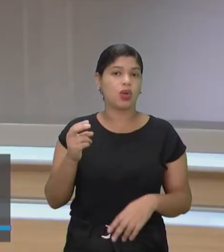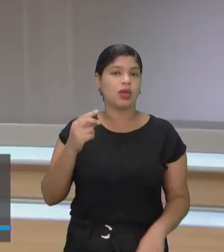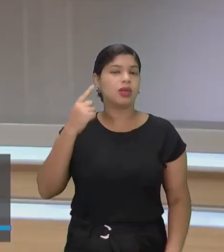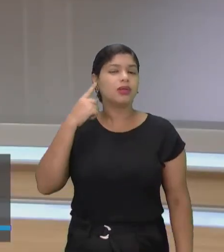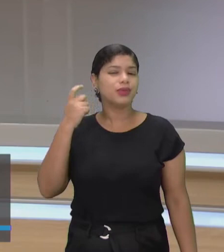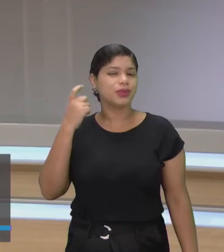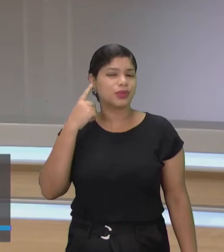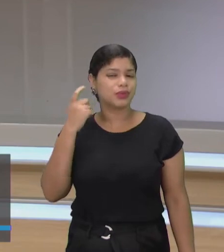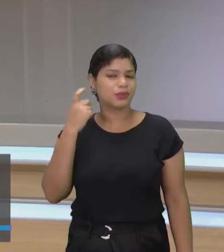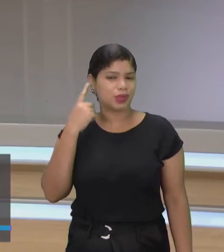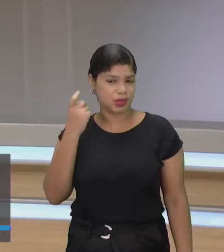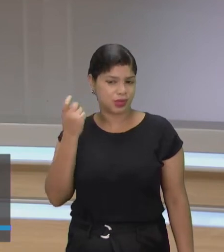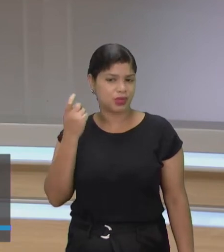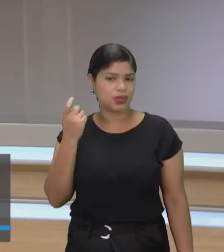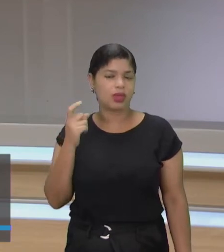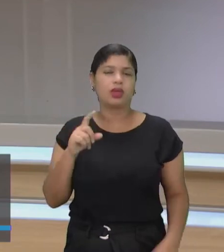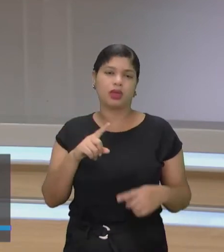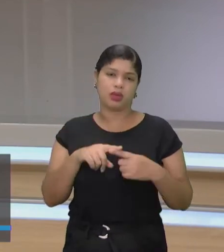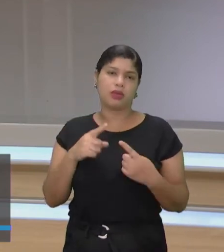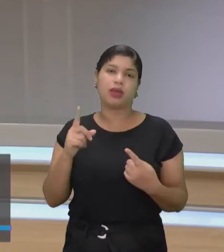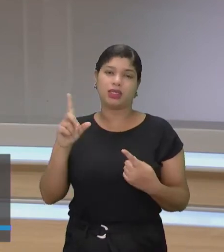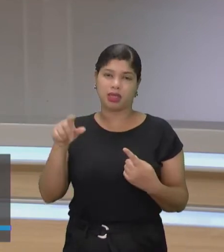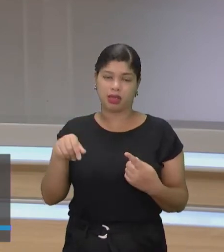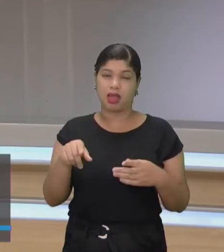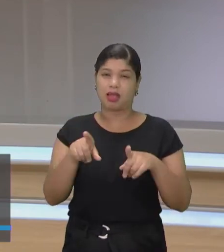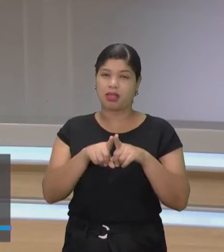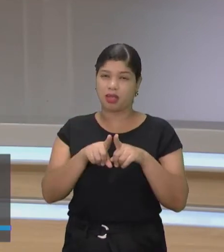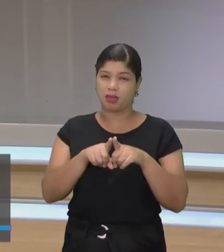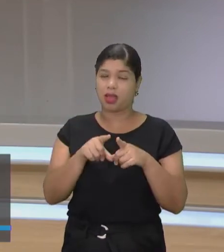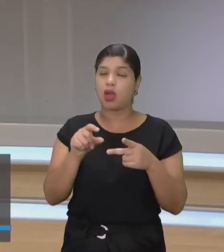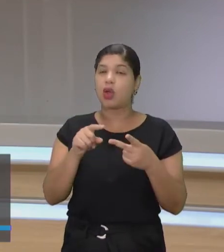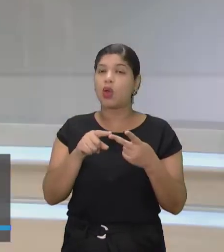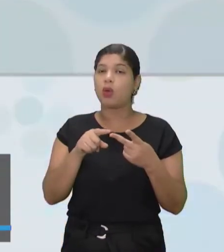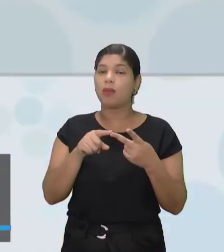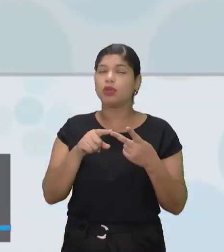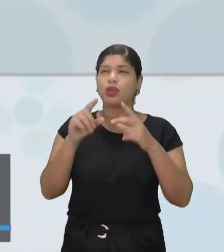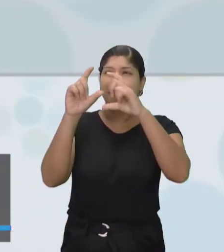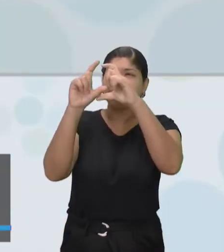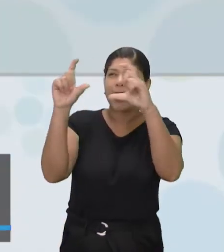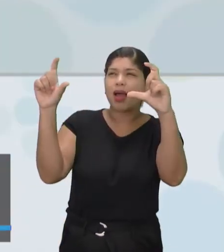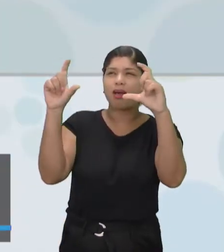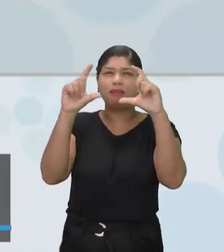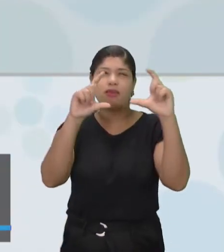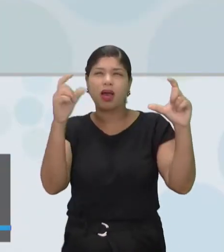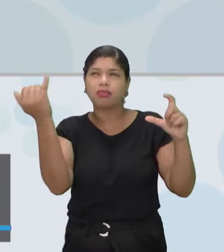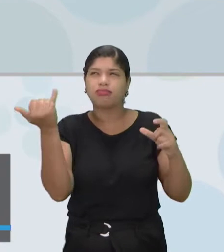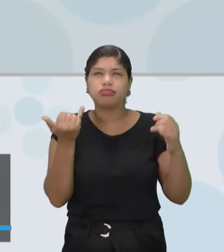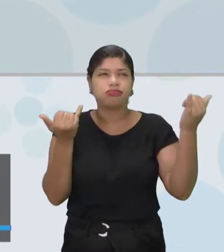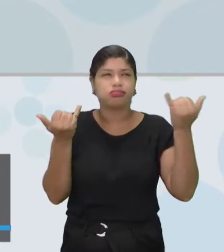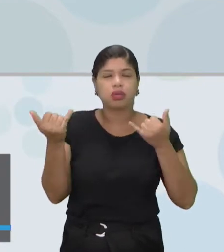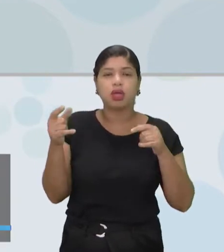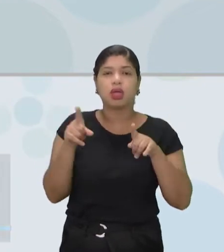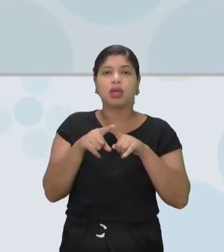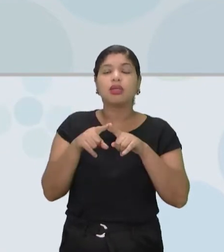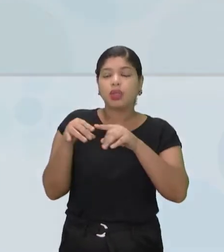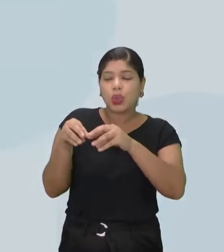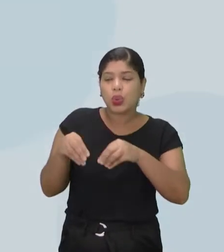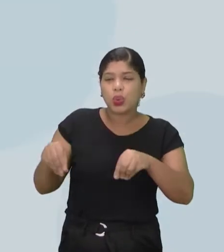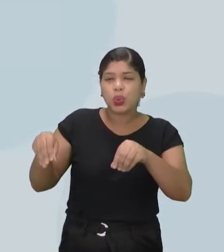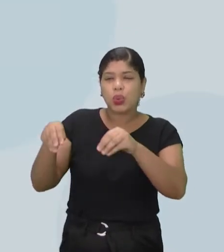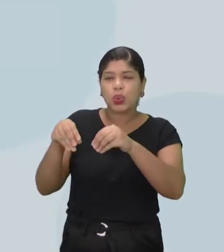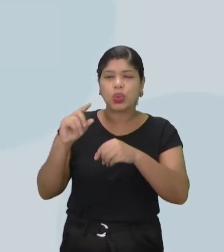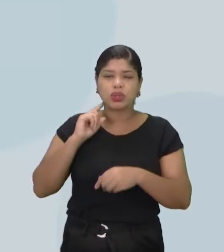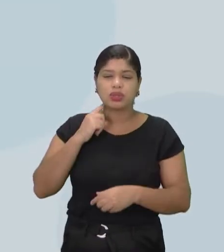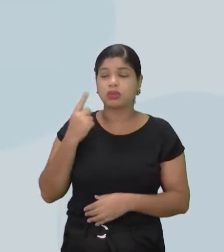mas nesse caso aqui está como a poluição visual, mais focada na taxa dos anúncios. E por último, a taxa de resíduos sólidos de serviço da saúde, que a